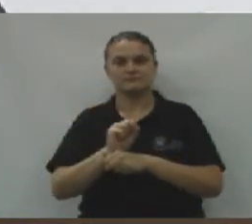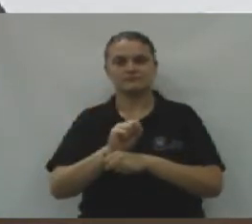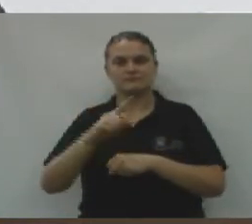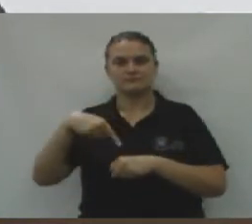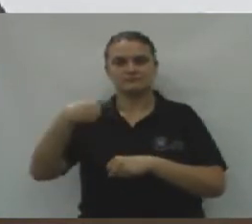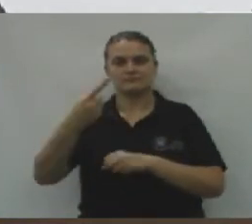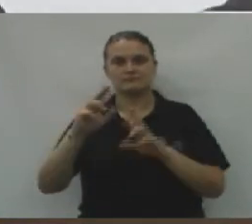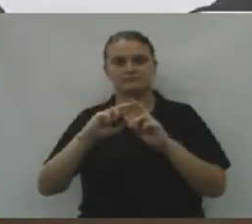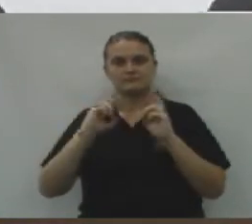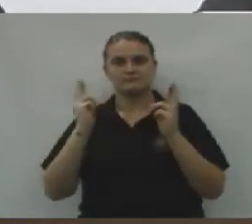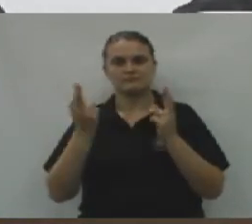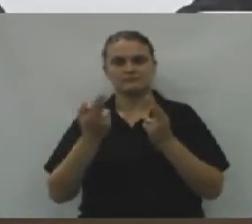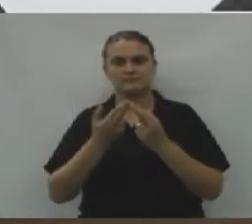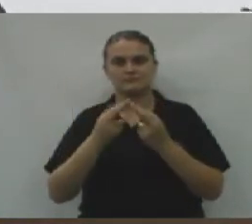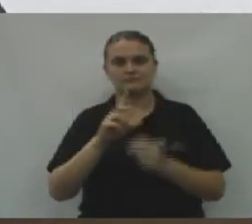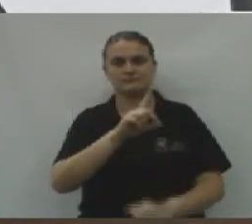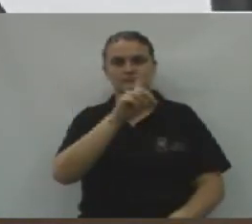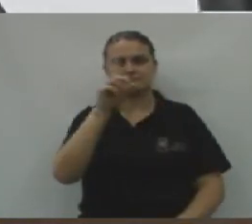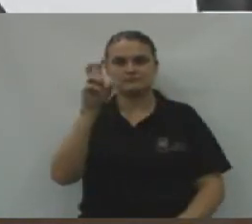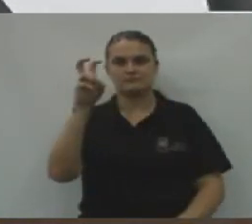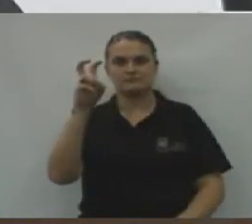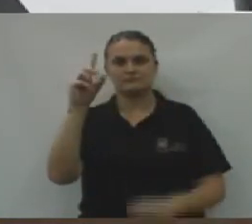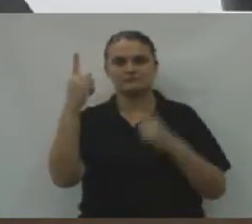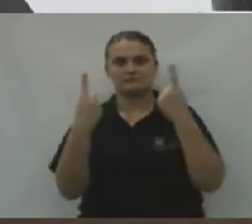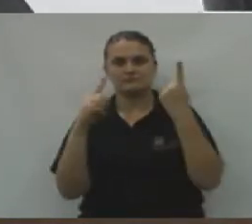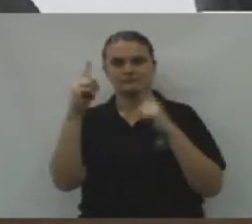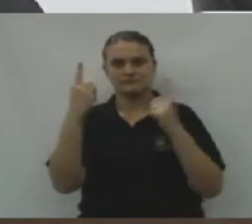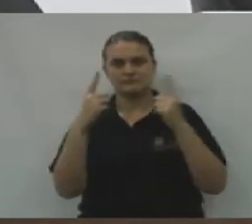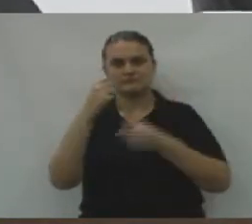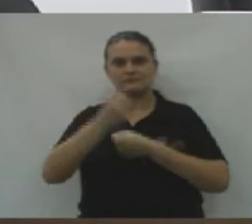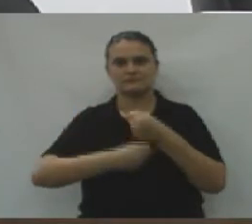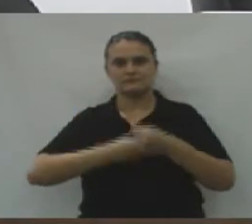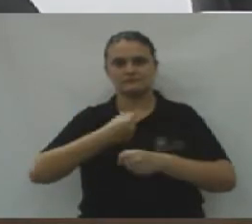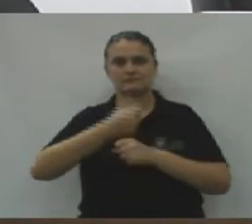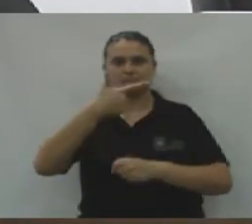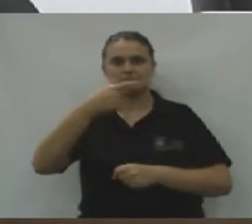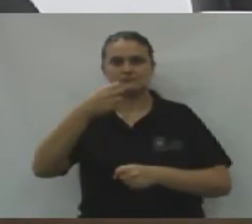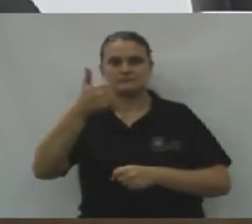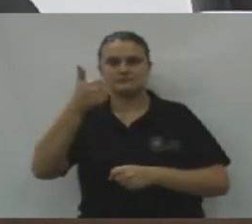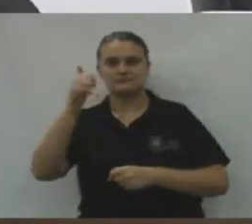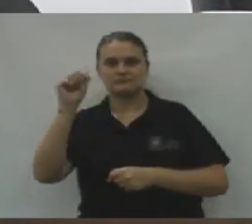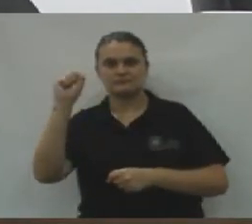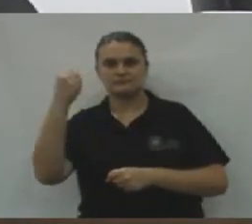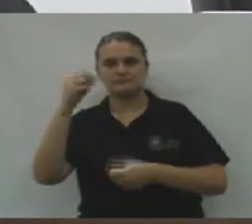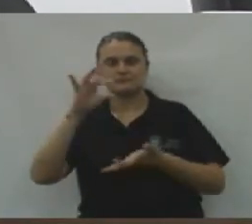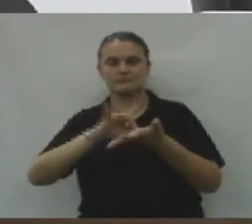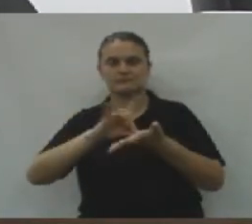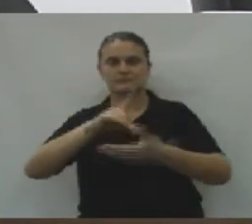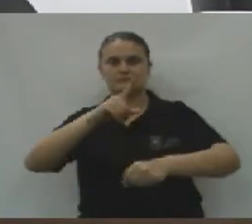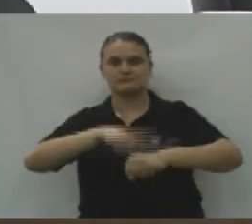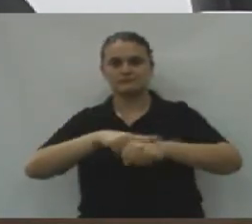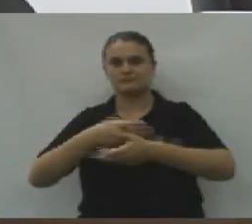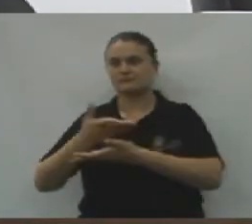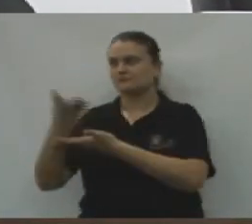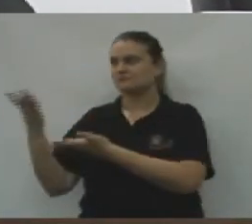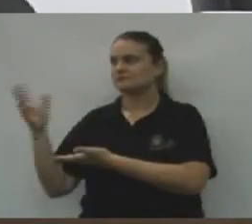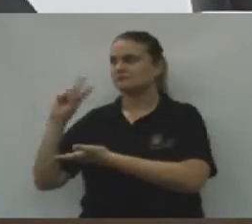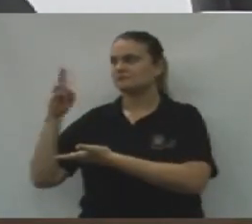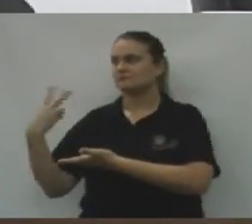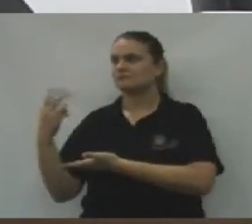A próxima reunião ordinária será dia 5 de fevereiro de 2018, em horário regimental. Senhores